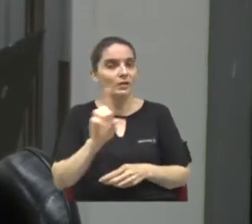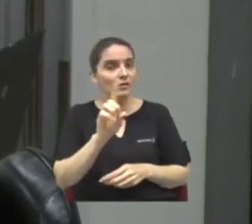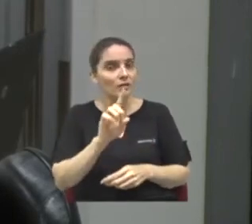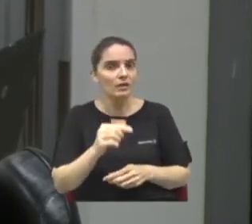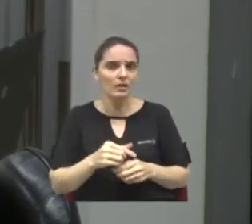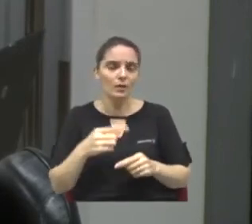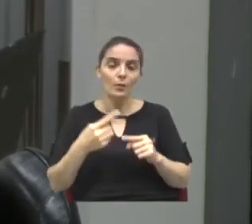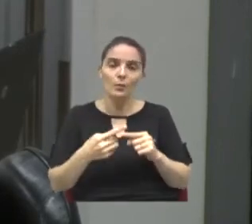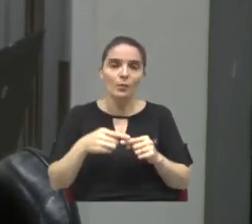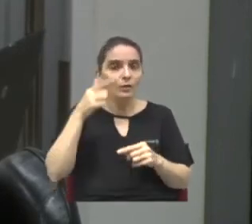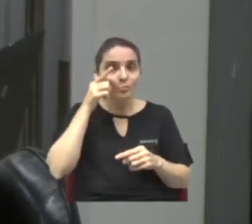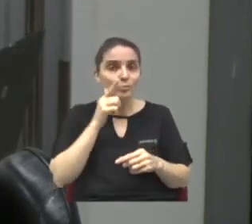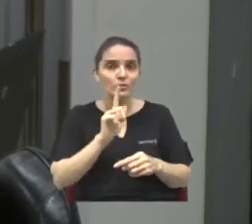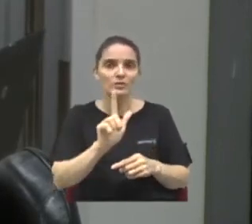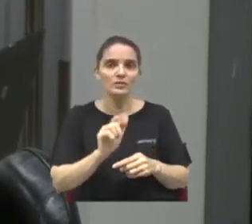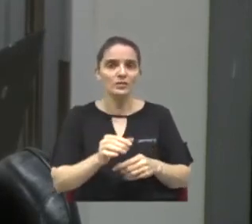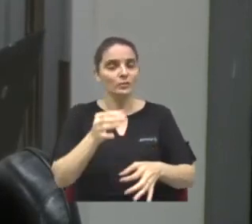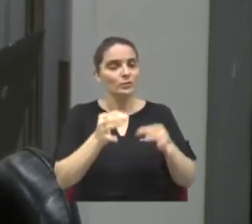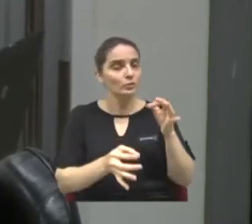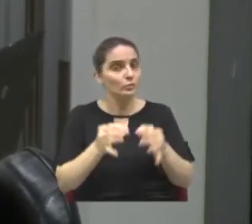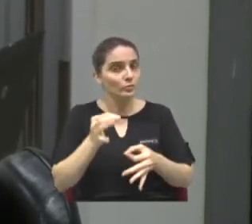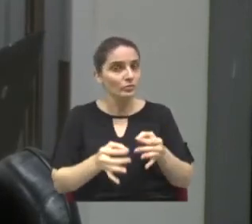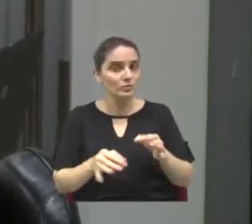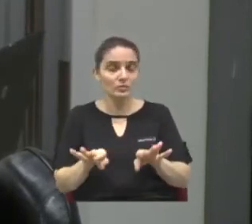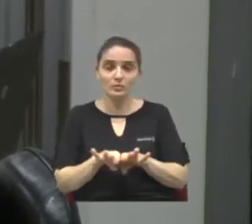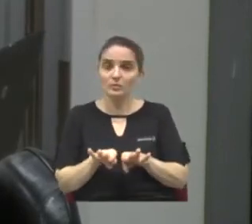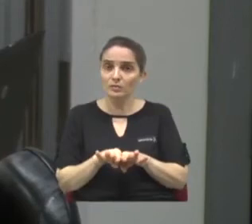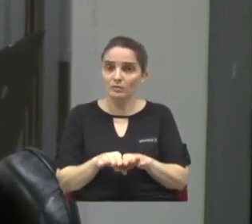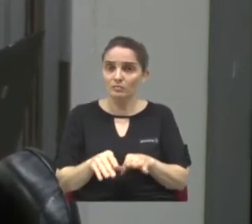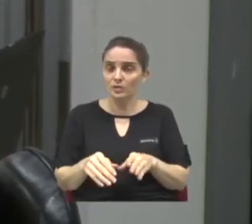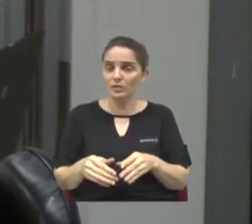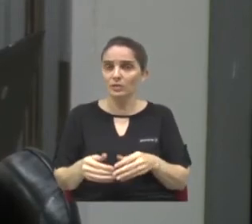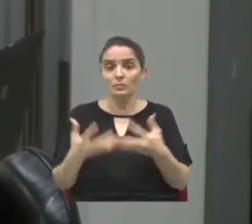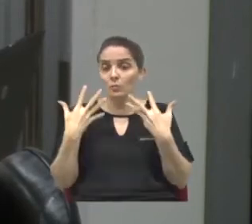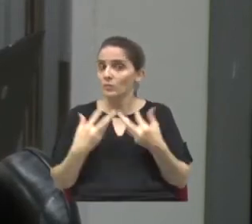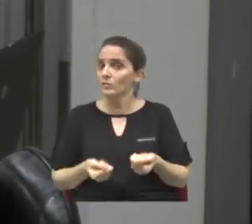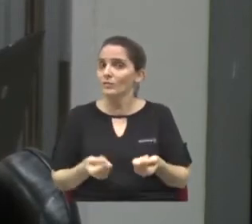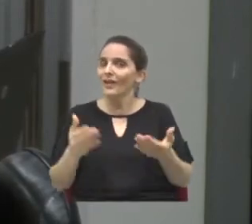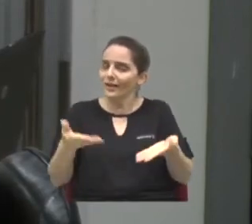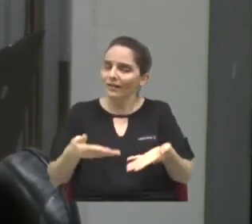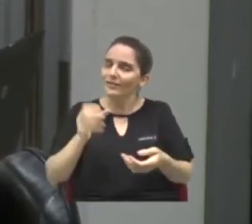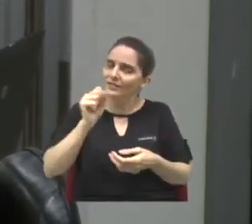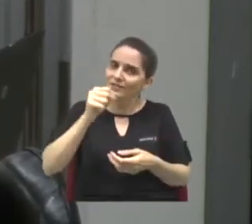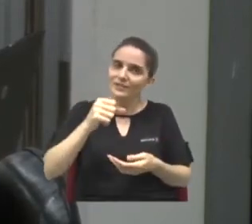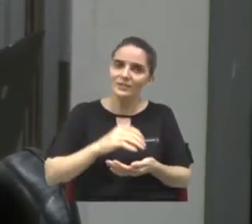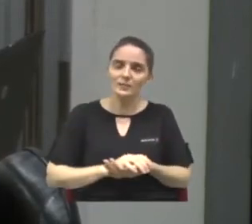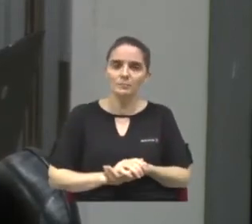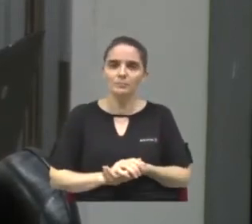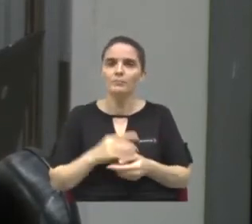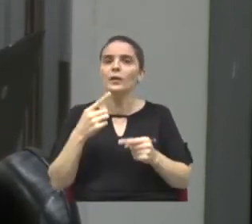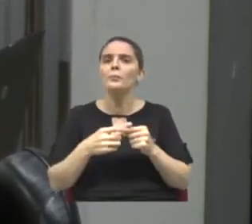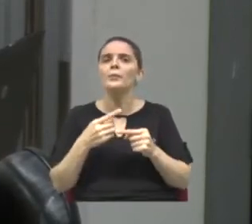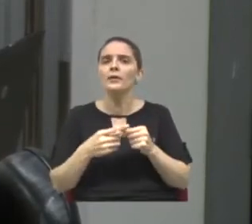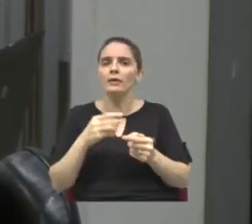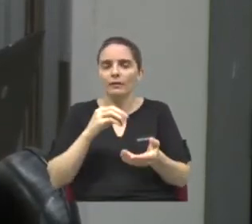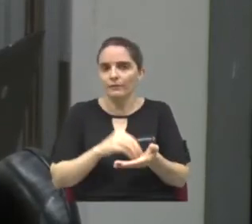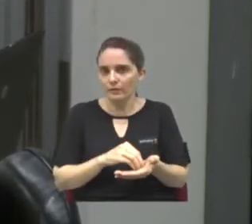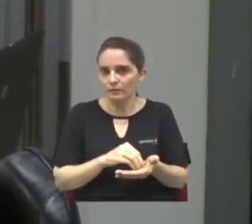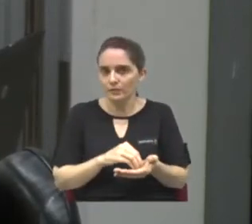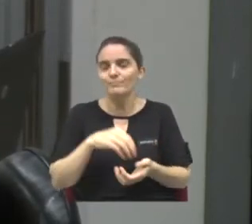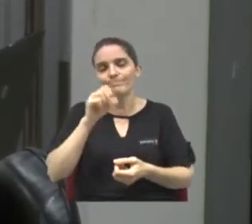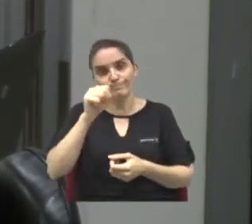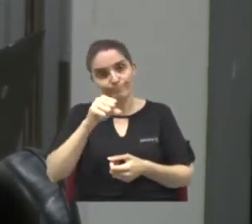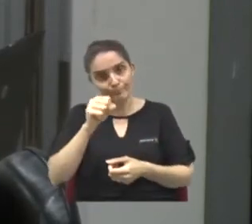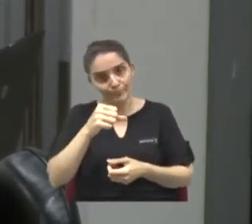não tinha tido uma abertura do judiciário em relação a isso. Quanto a essa questão do requerimento, da falta, sim, a gente sabe que